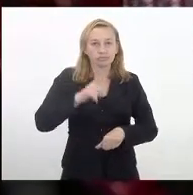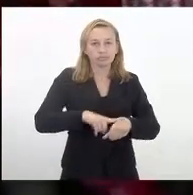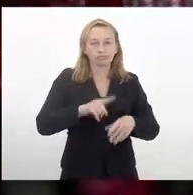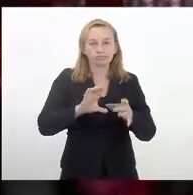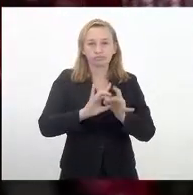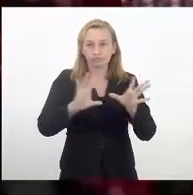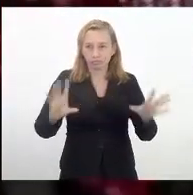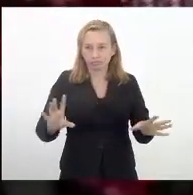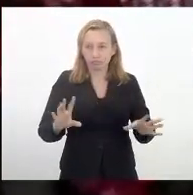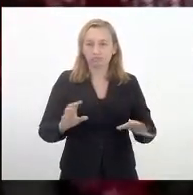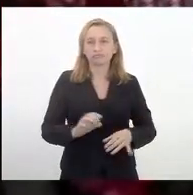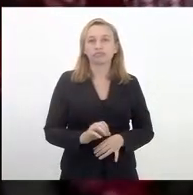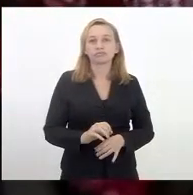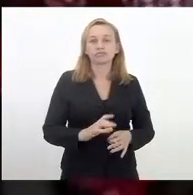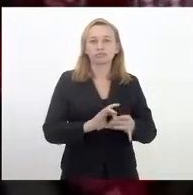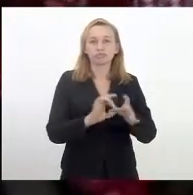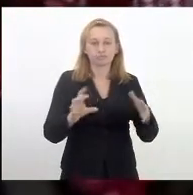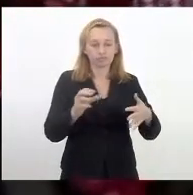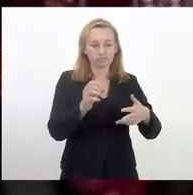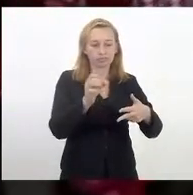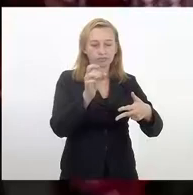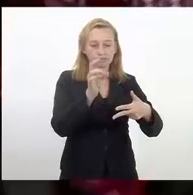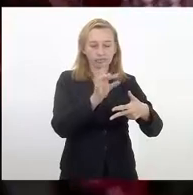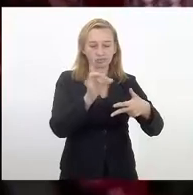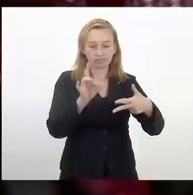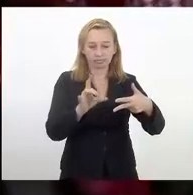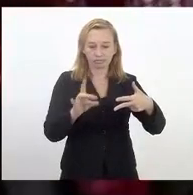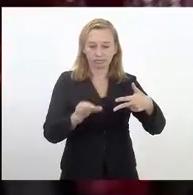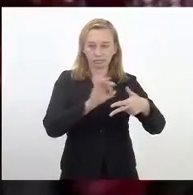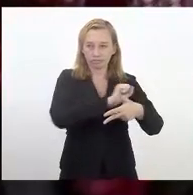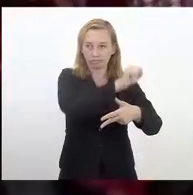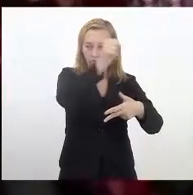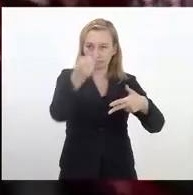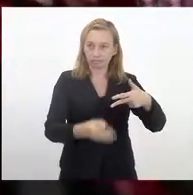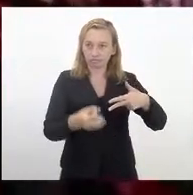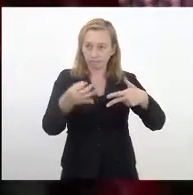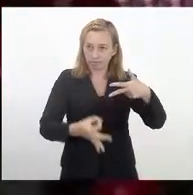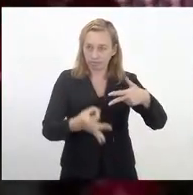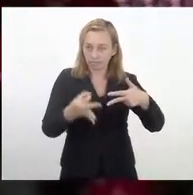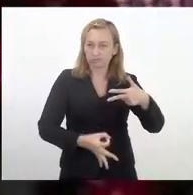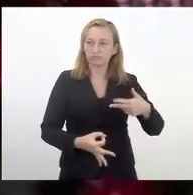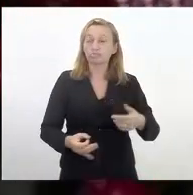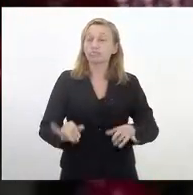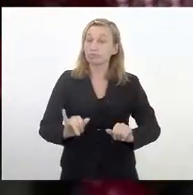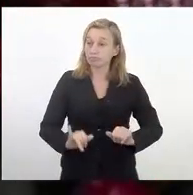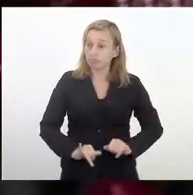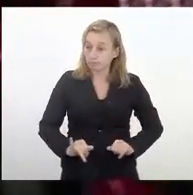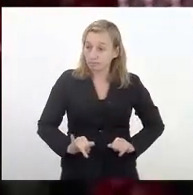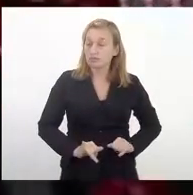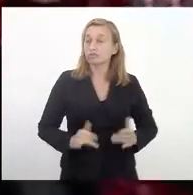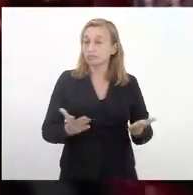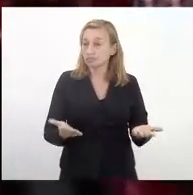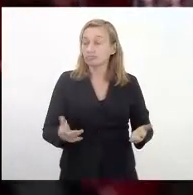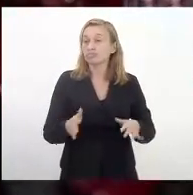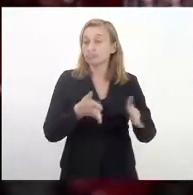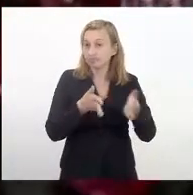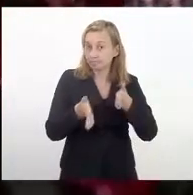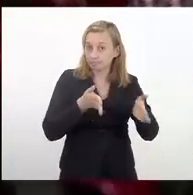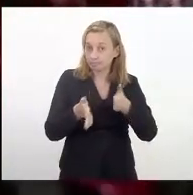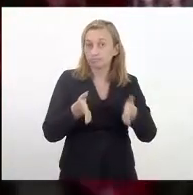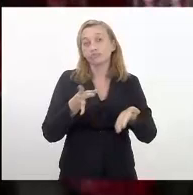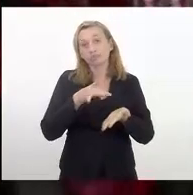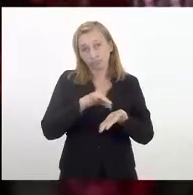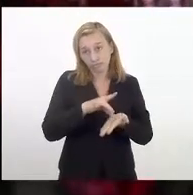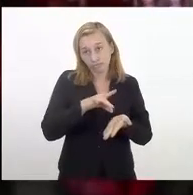e autonomia dos poderes sofre ameaças reais e concretas dá um perigo real e imediato